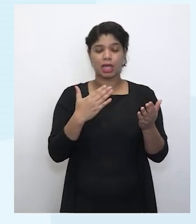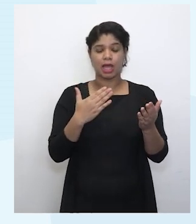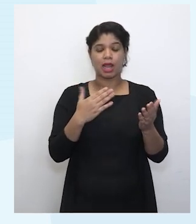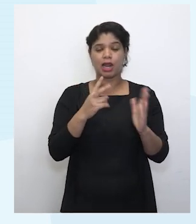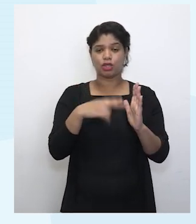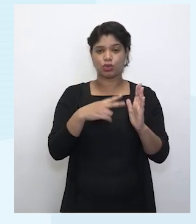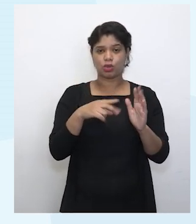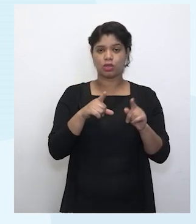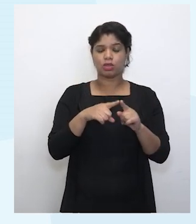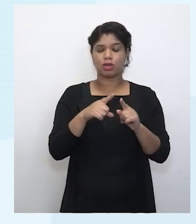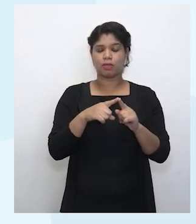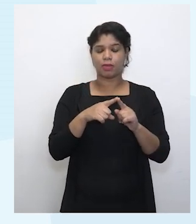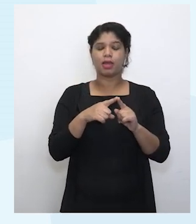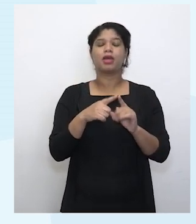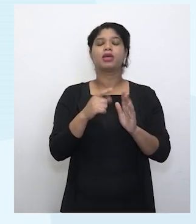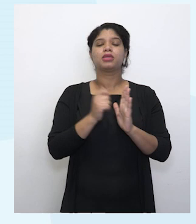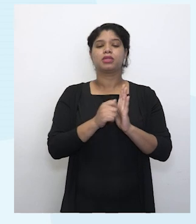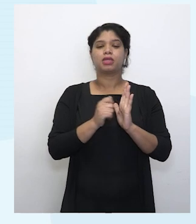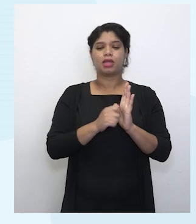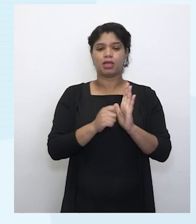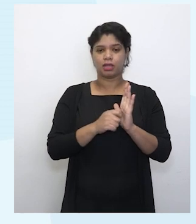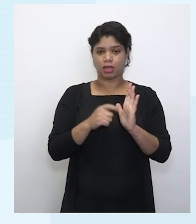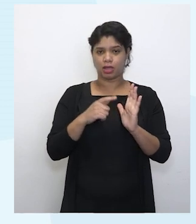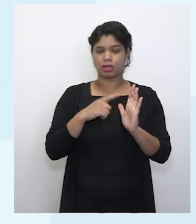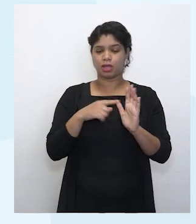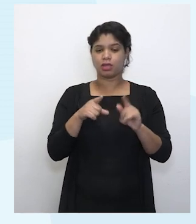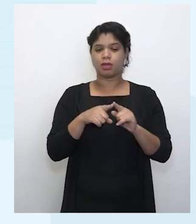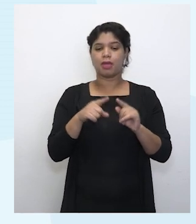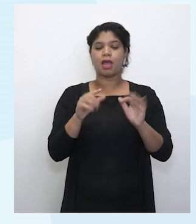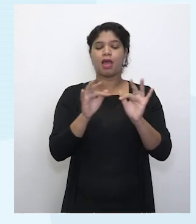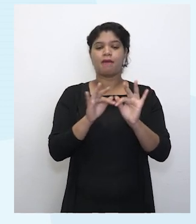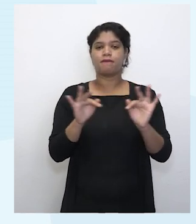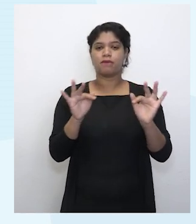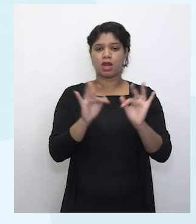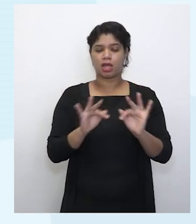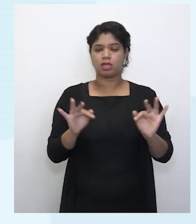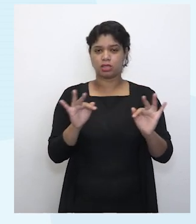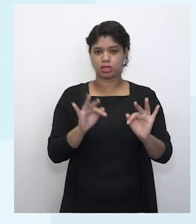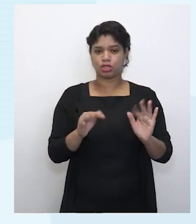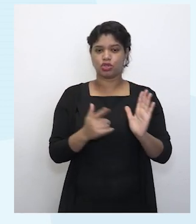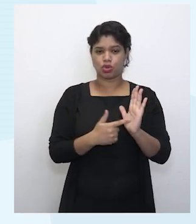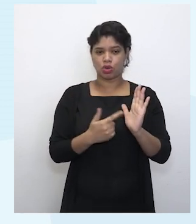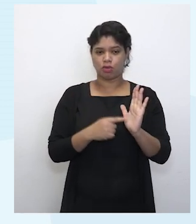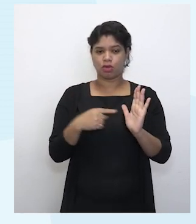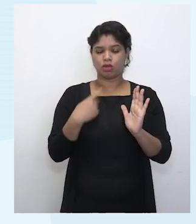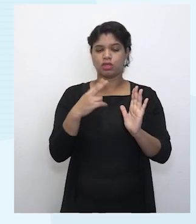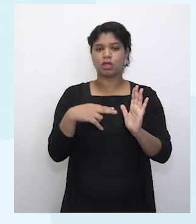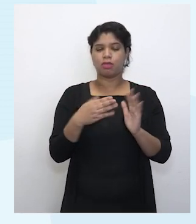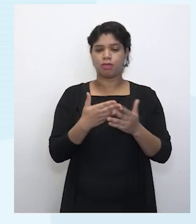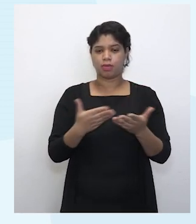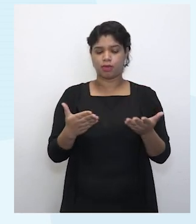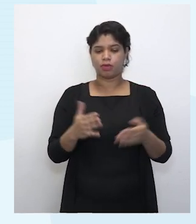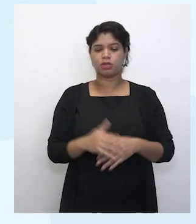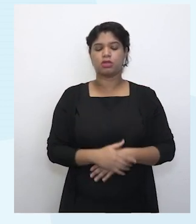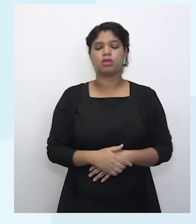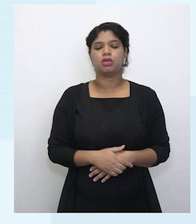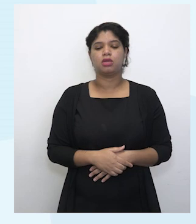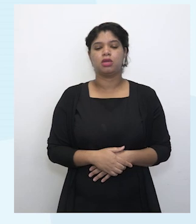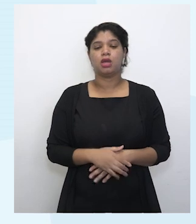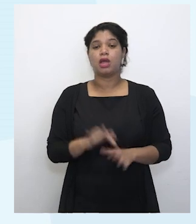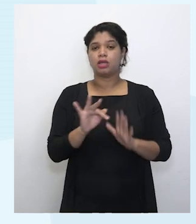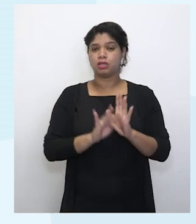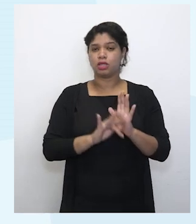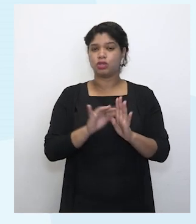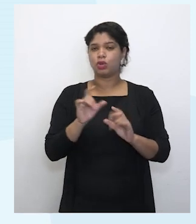um trecho de um livro aqui que a gente vai ler para vocês, que é o texto A Revolta